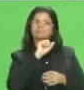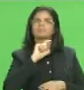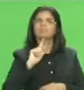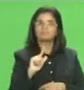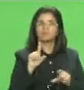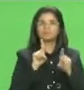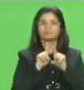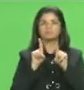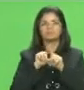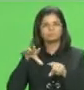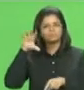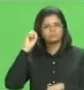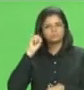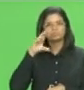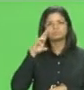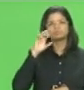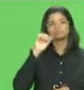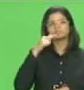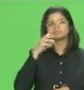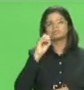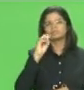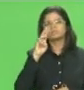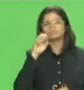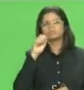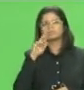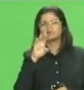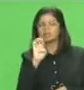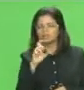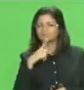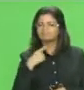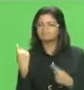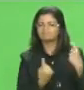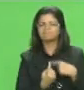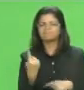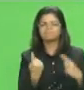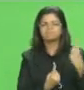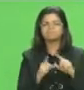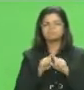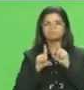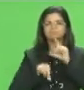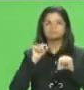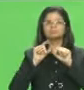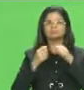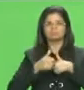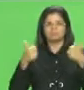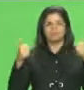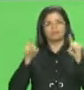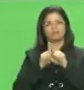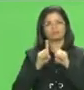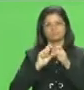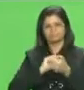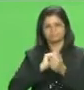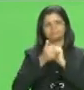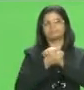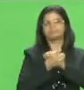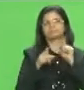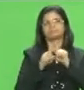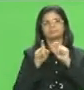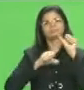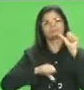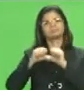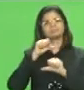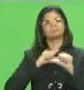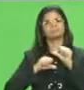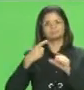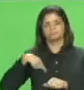ouvindo Cristóvão Buarque e tantos outros, para trazer para São Luís as melhores alternativas e adaptar para mudar a nossa